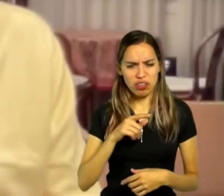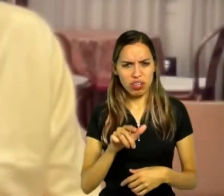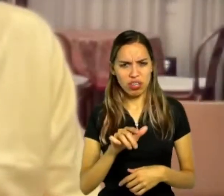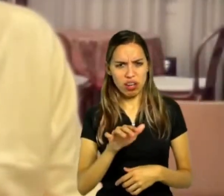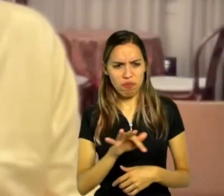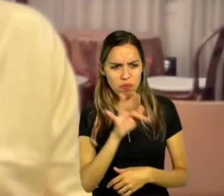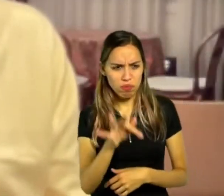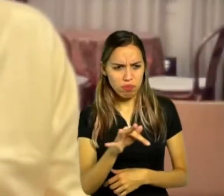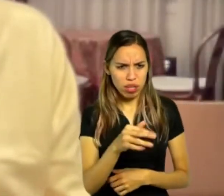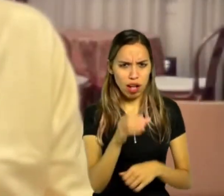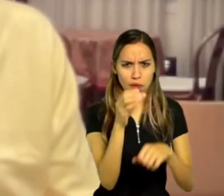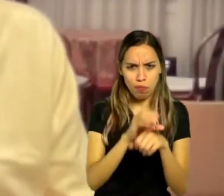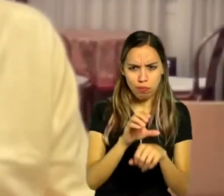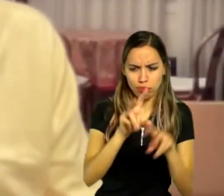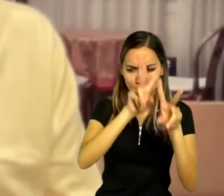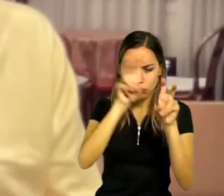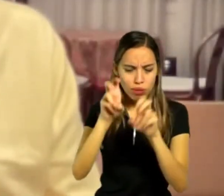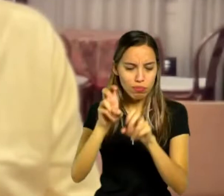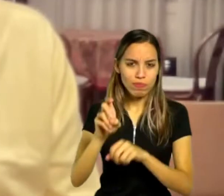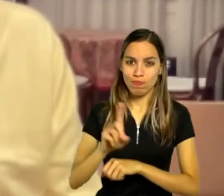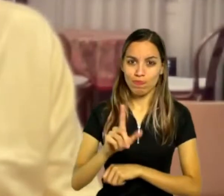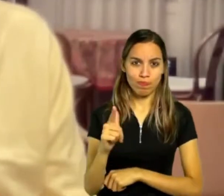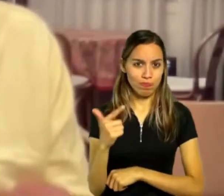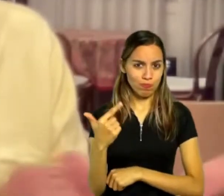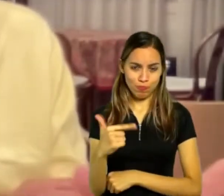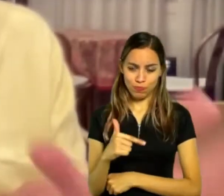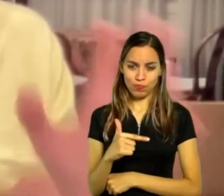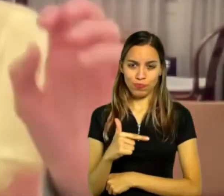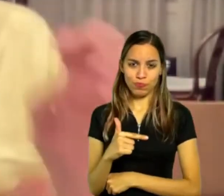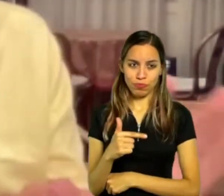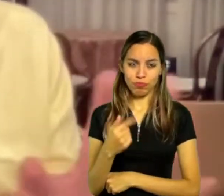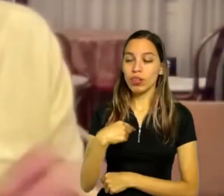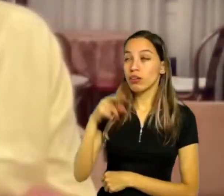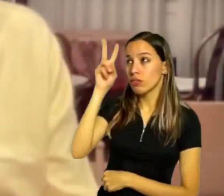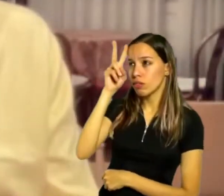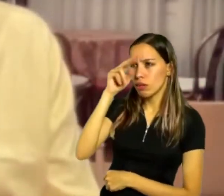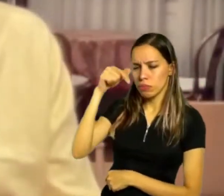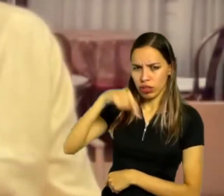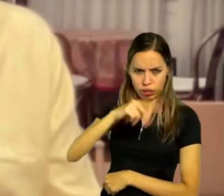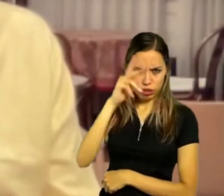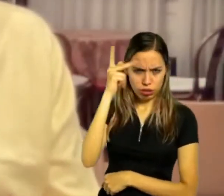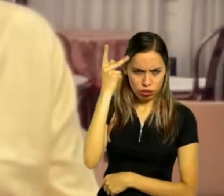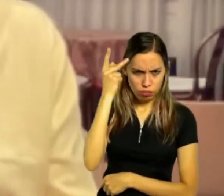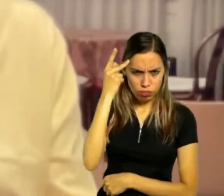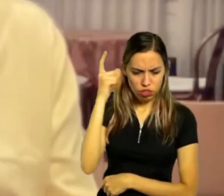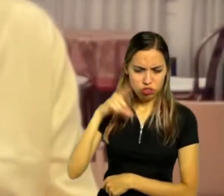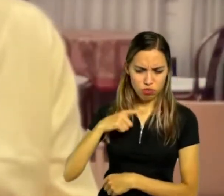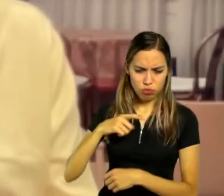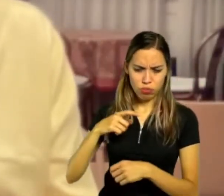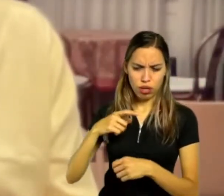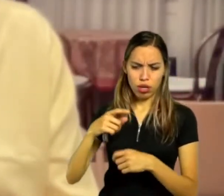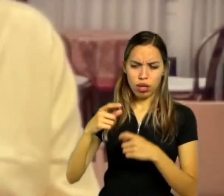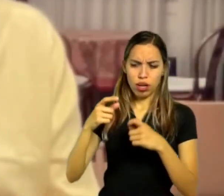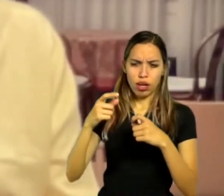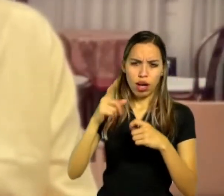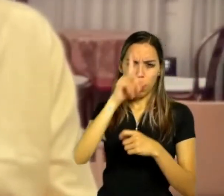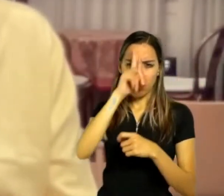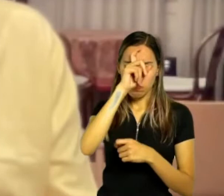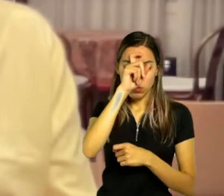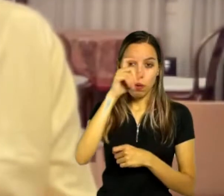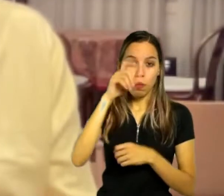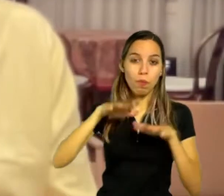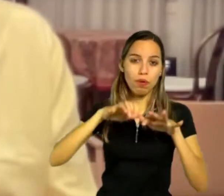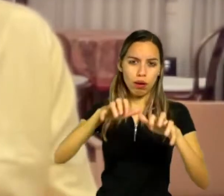época. E eu lembro que aqui em São Paulo, a gente tinha o Hospital do Câncer, que era o maior centro brasileiro. Havia 2